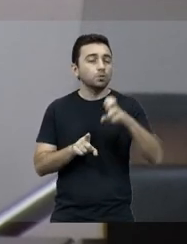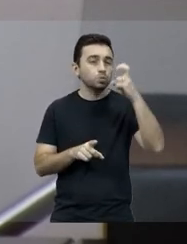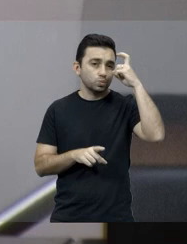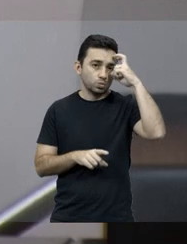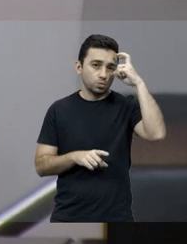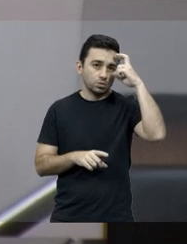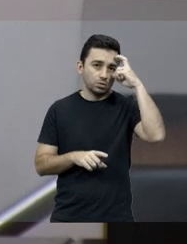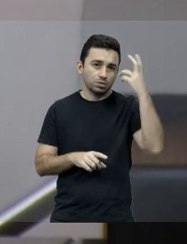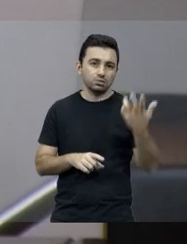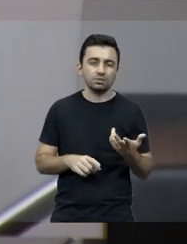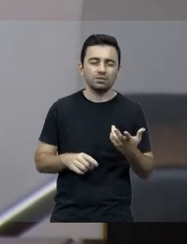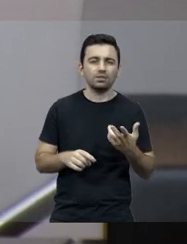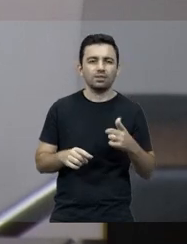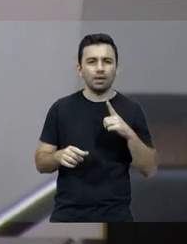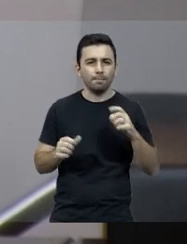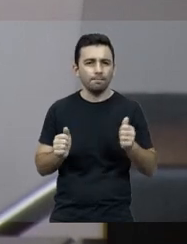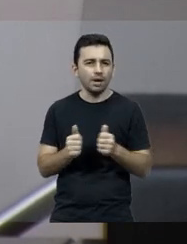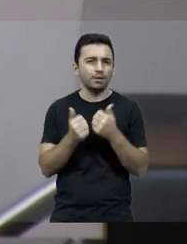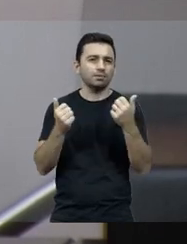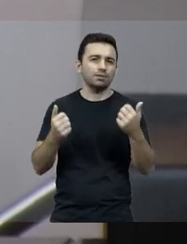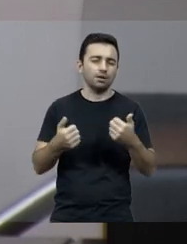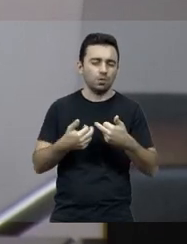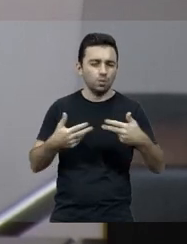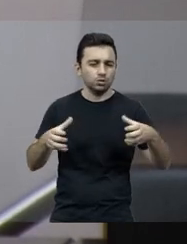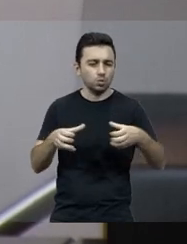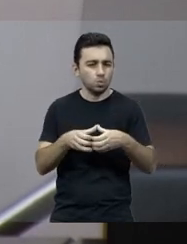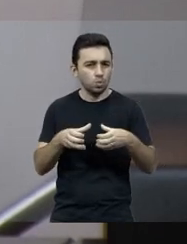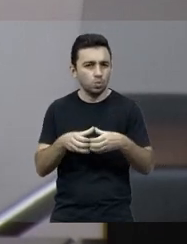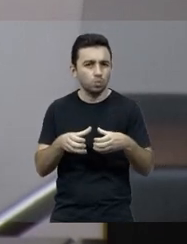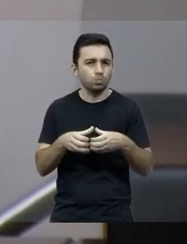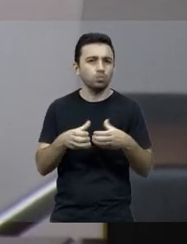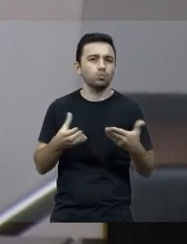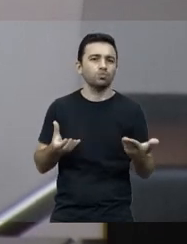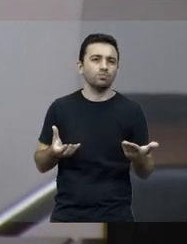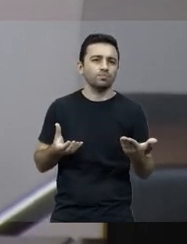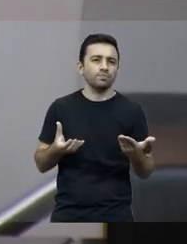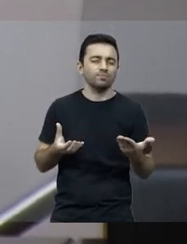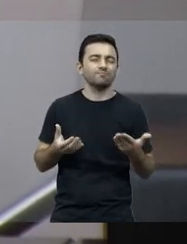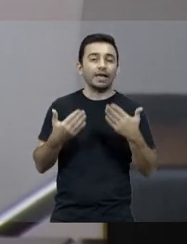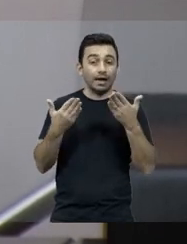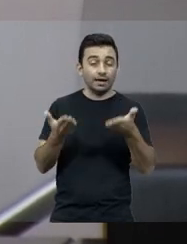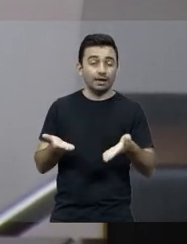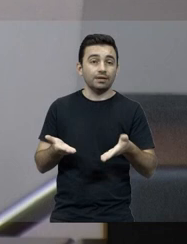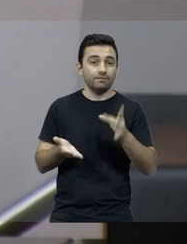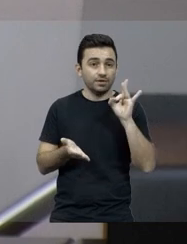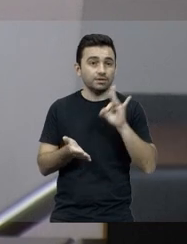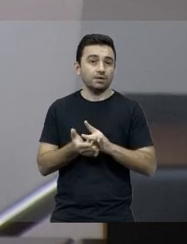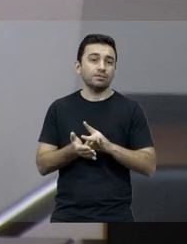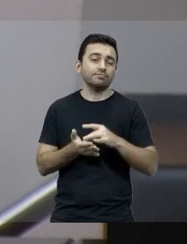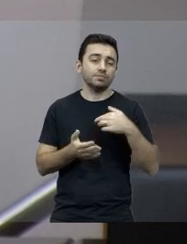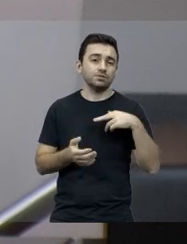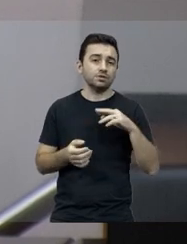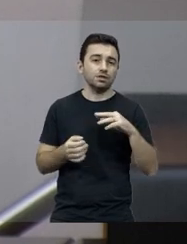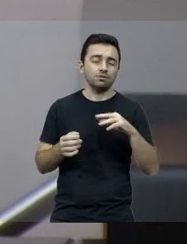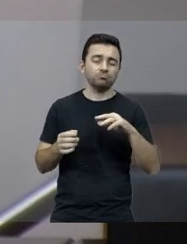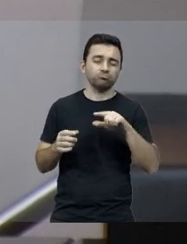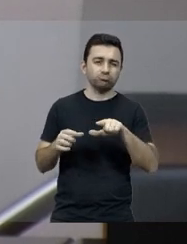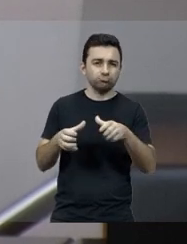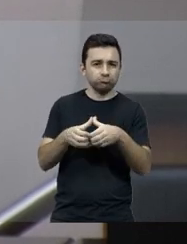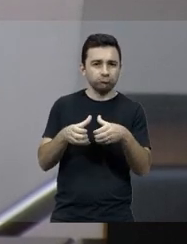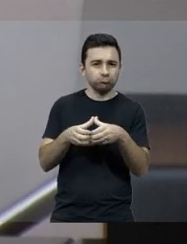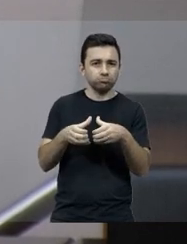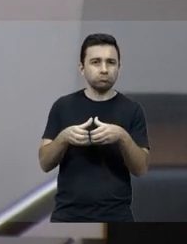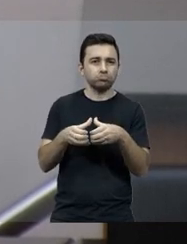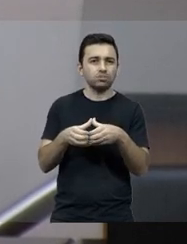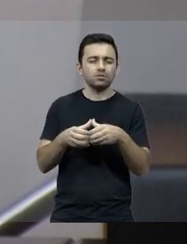com bandas, com corais, enfim, uma instituição que sempre muito vigorosa na